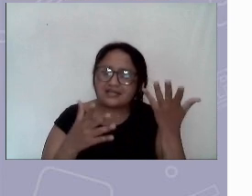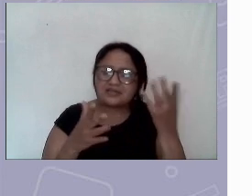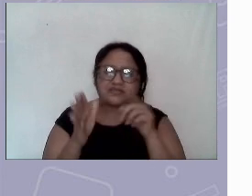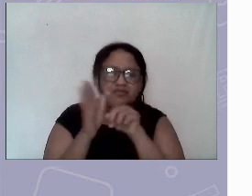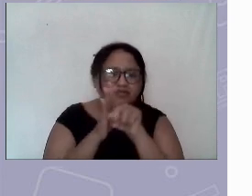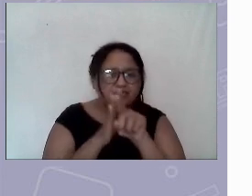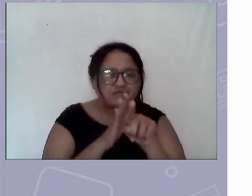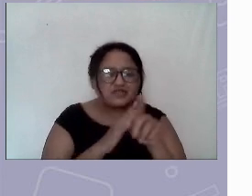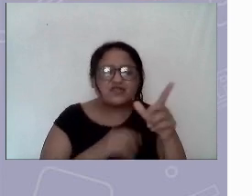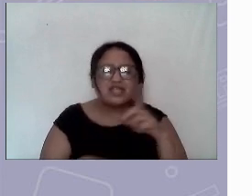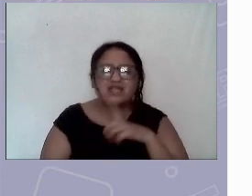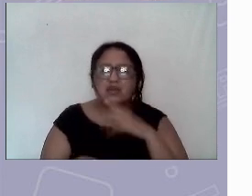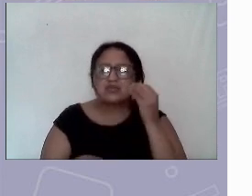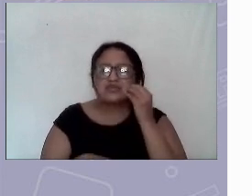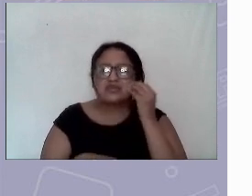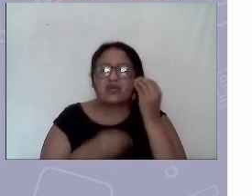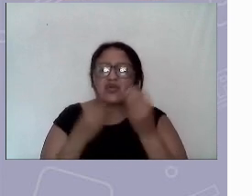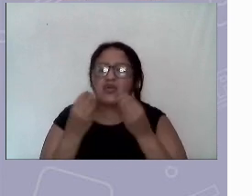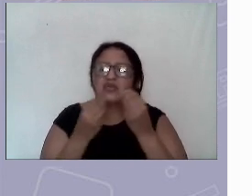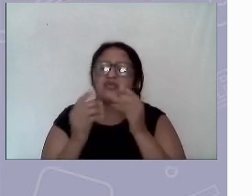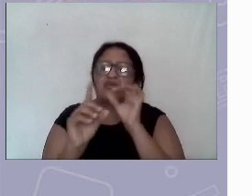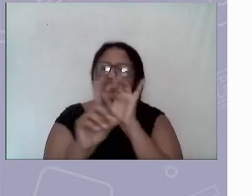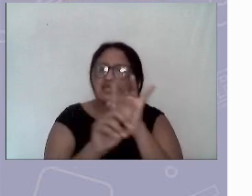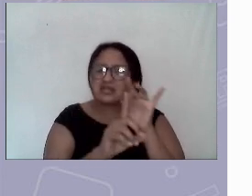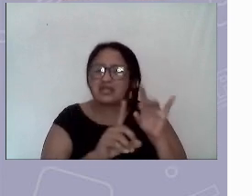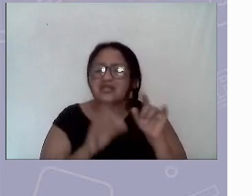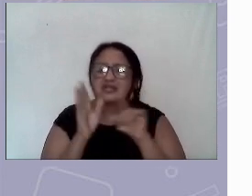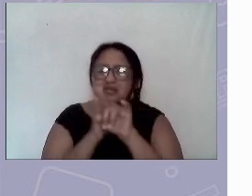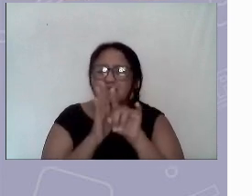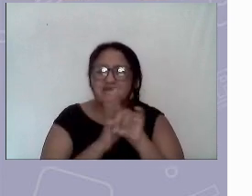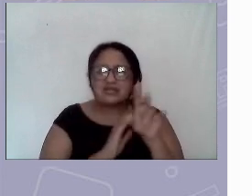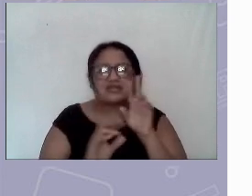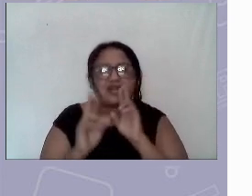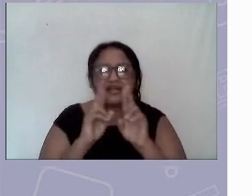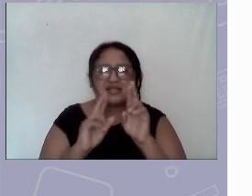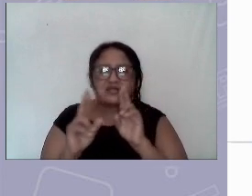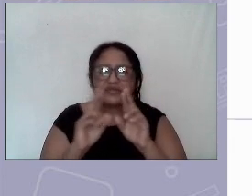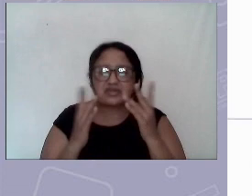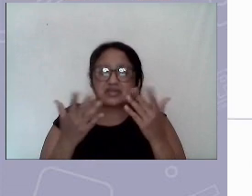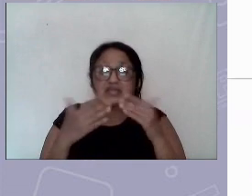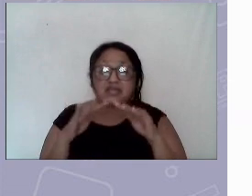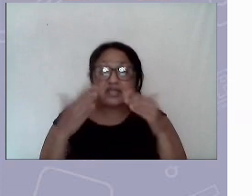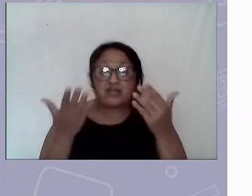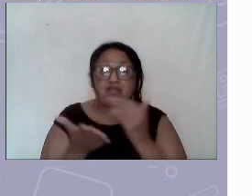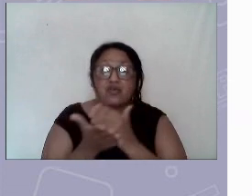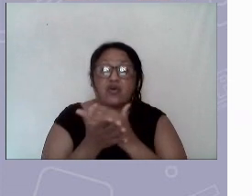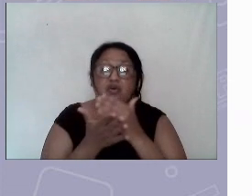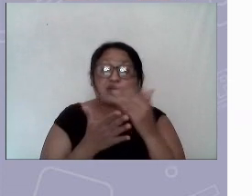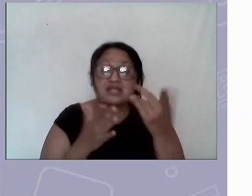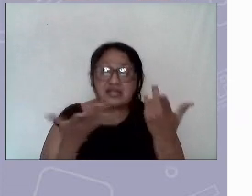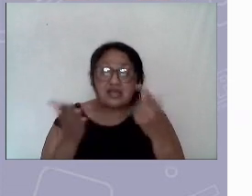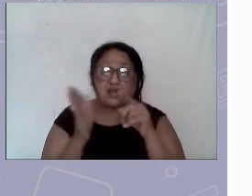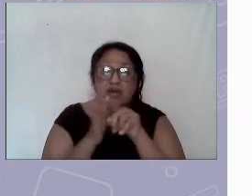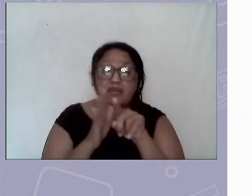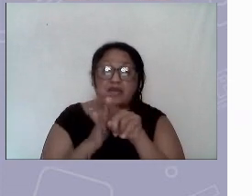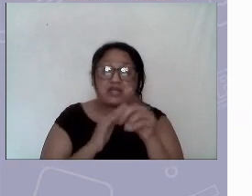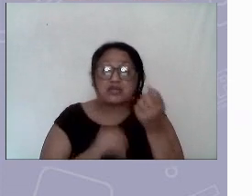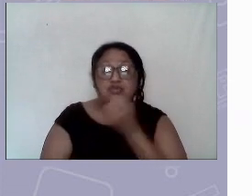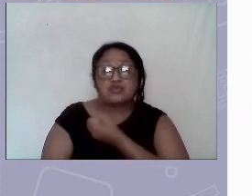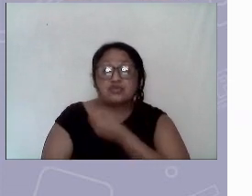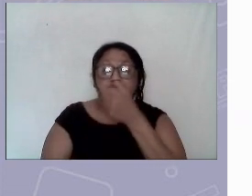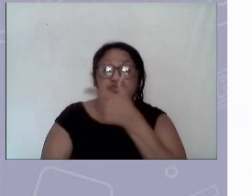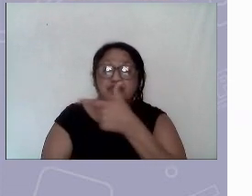oportunidade de ver como cada questão é respondida então eu vou iniciar aqui com a questão de número 24